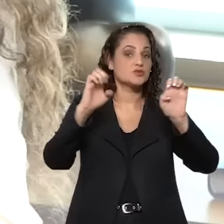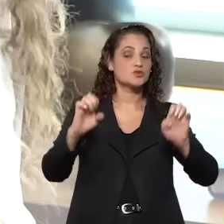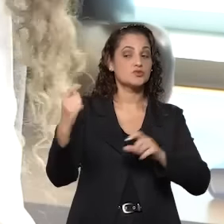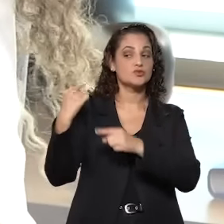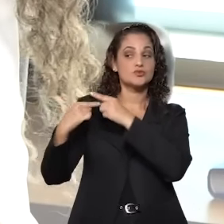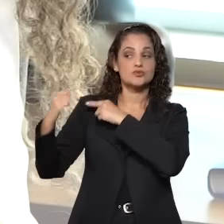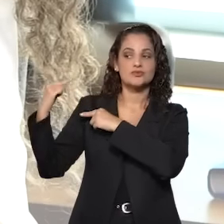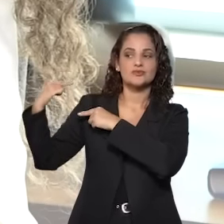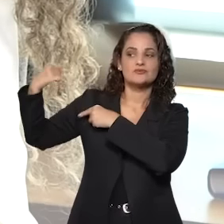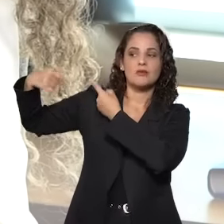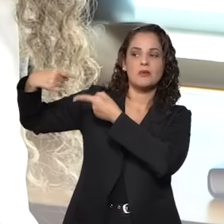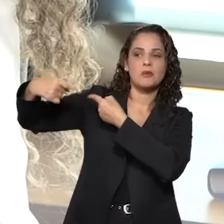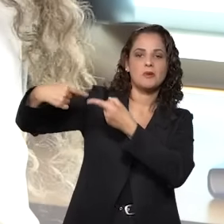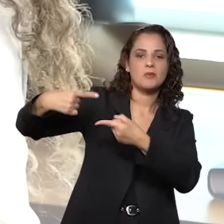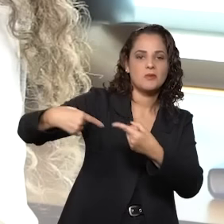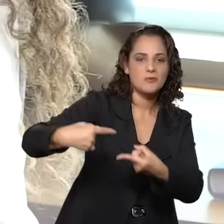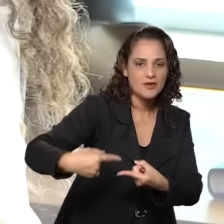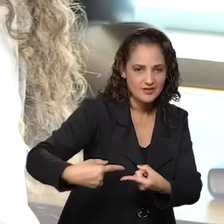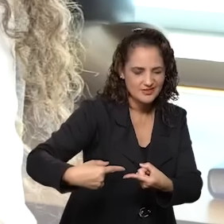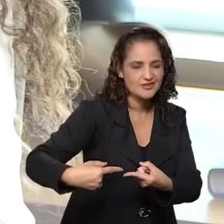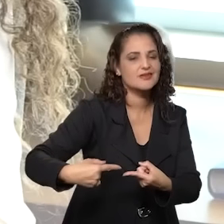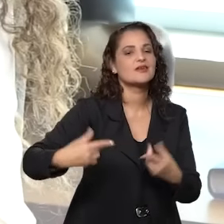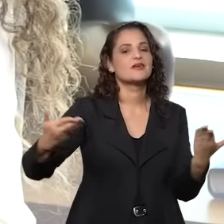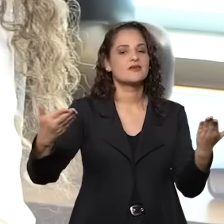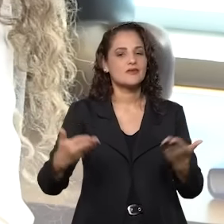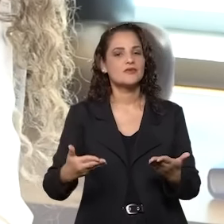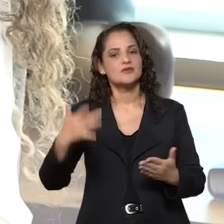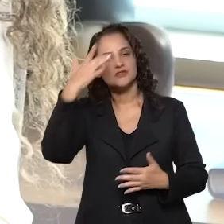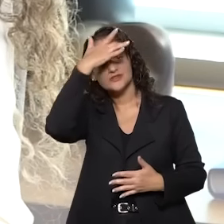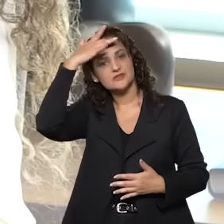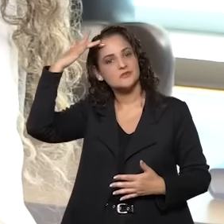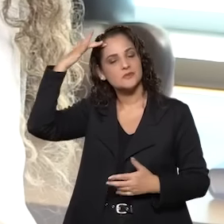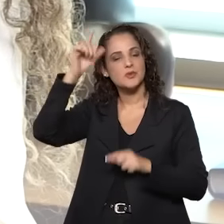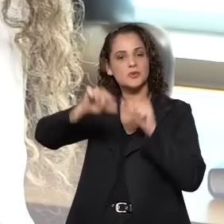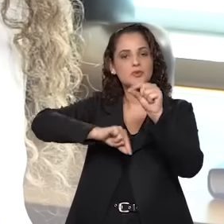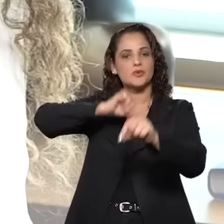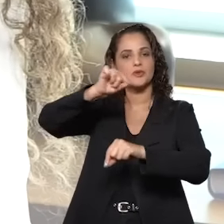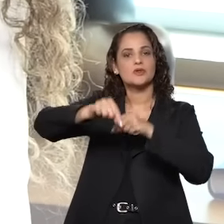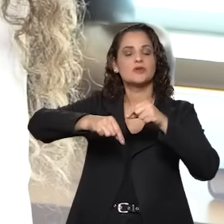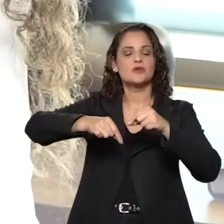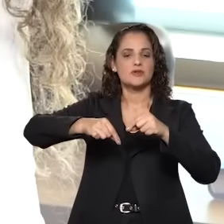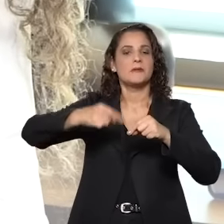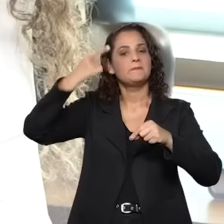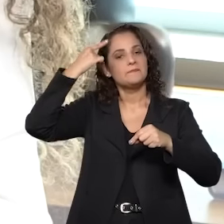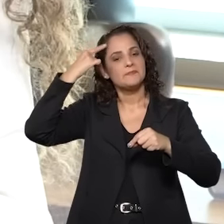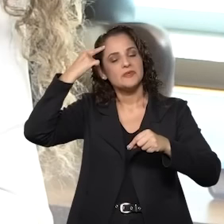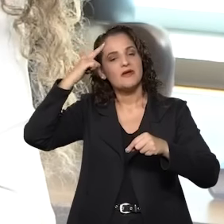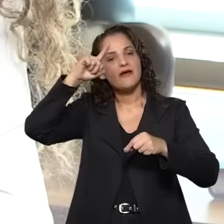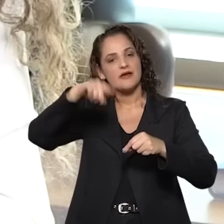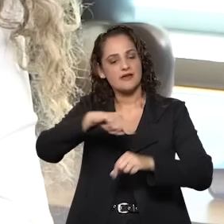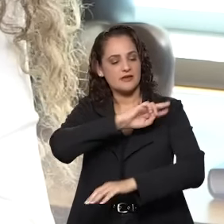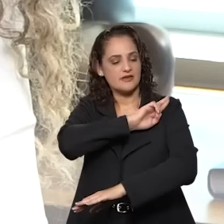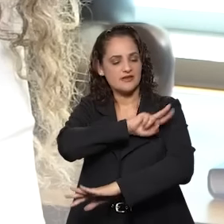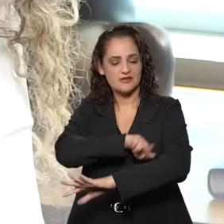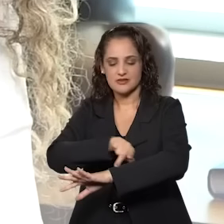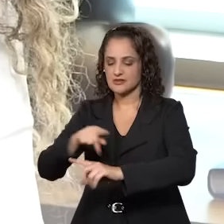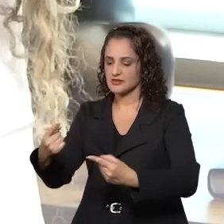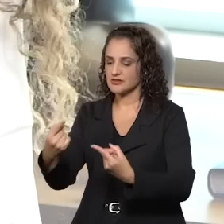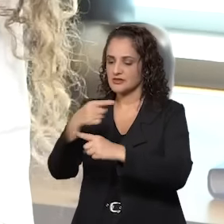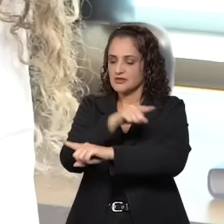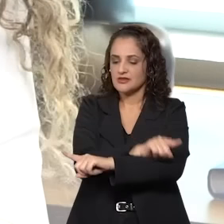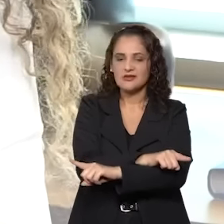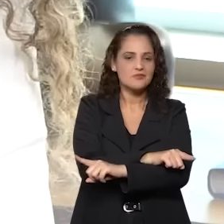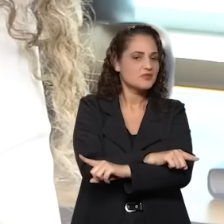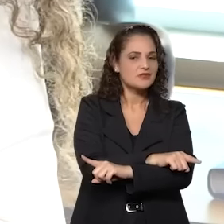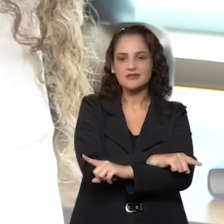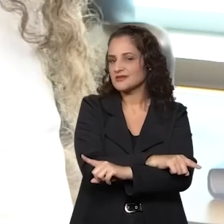né Eh e hoje muitas vezes as pessoas ah ah classificam como racismo reverso